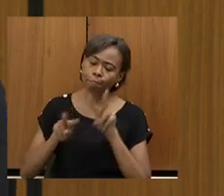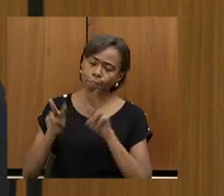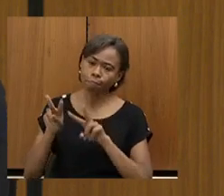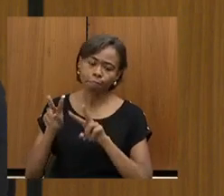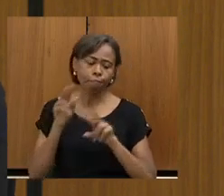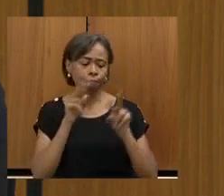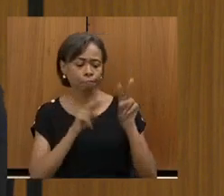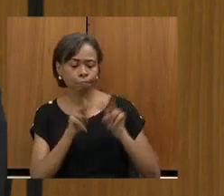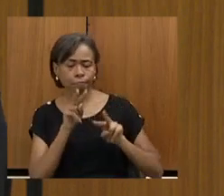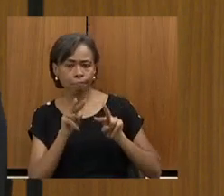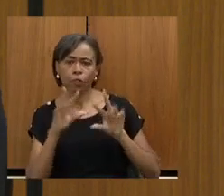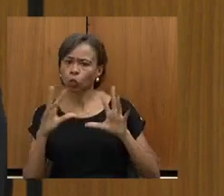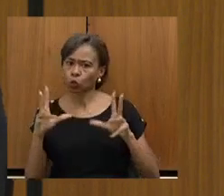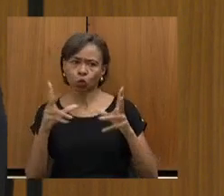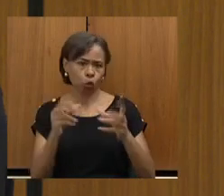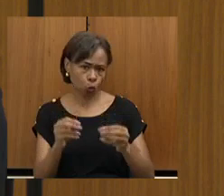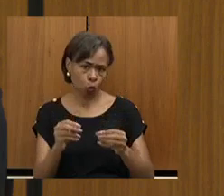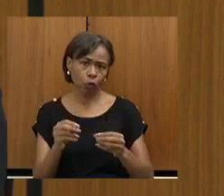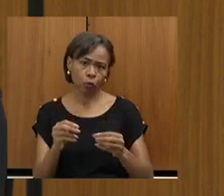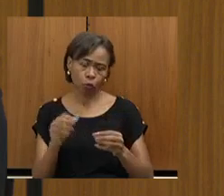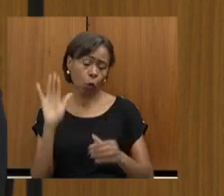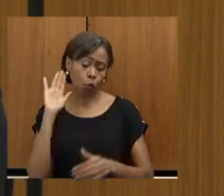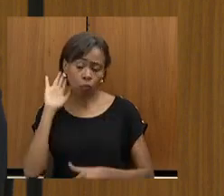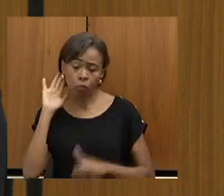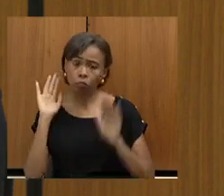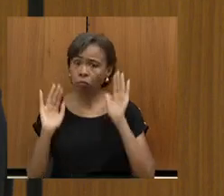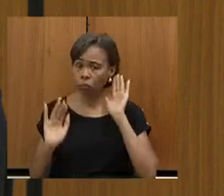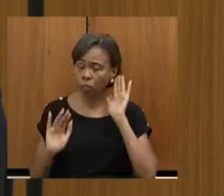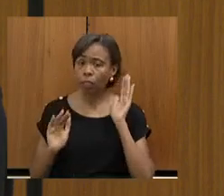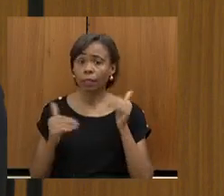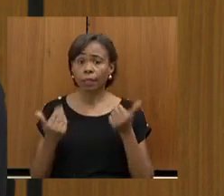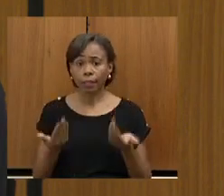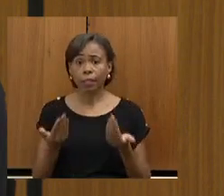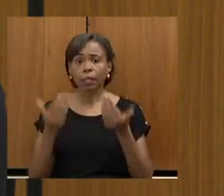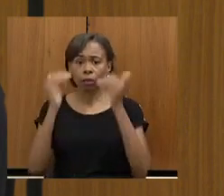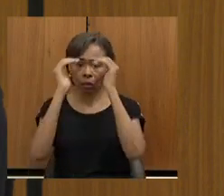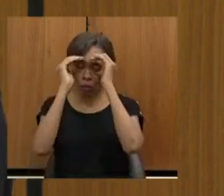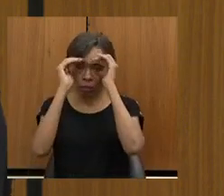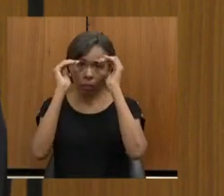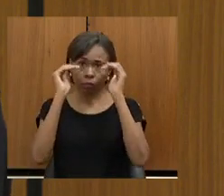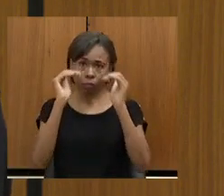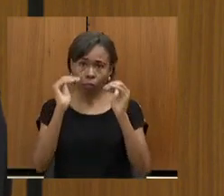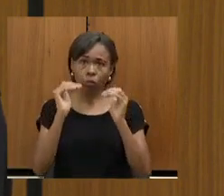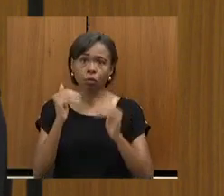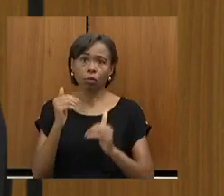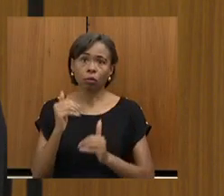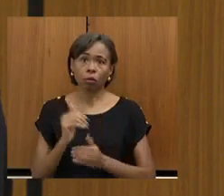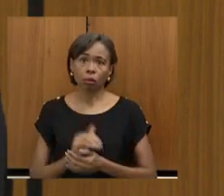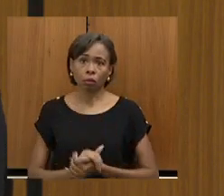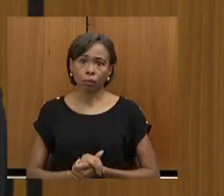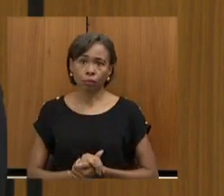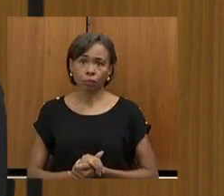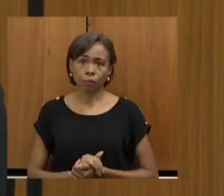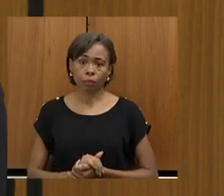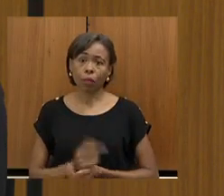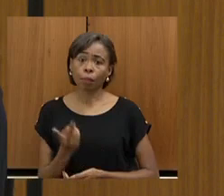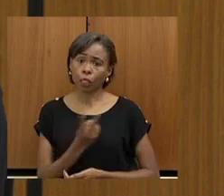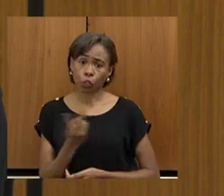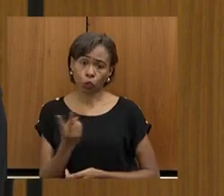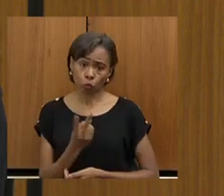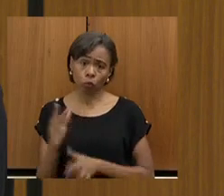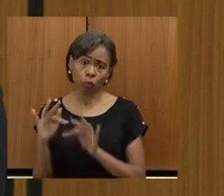todos. e a situação e o respeito que eu tenho por essas duas